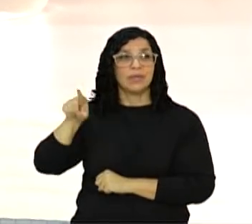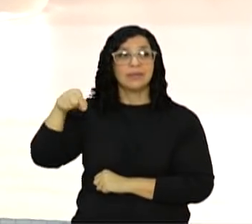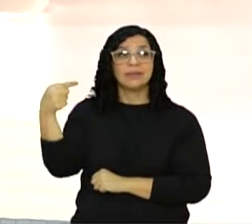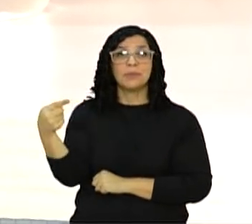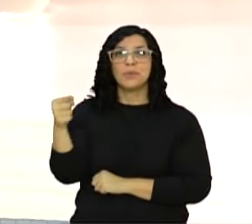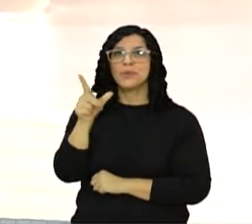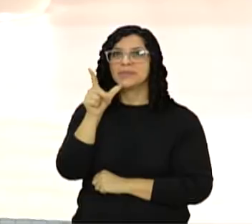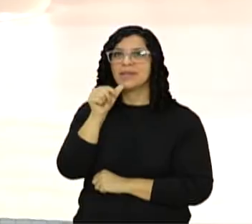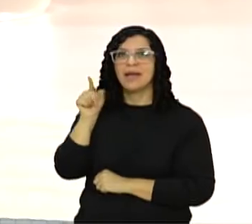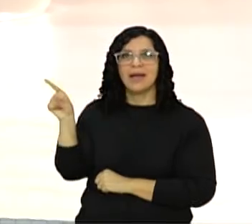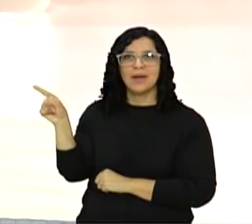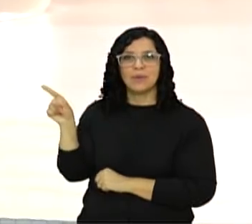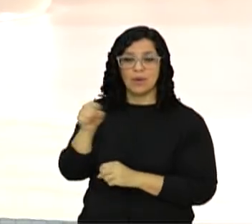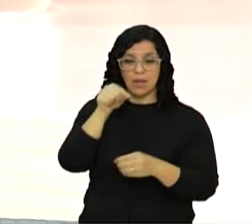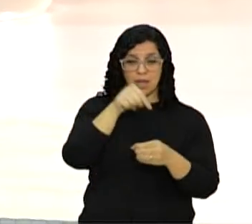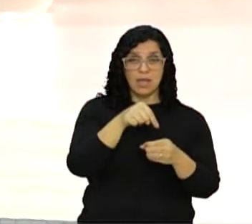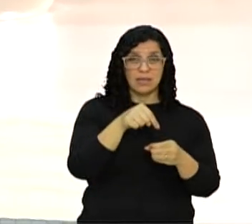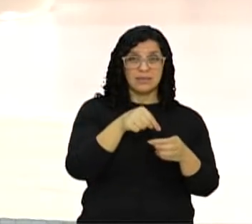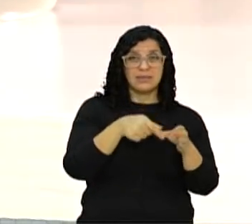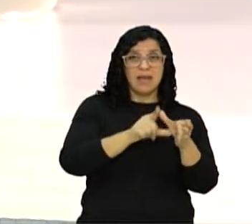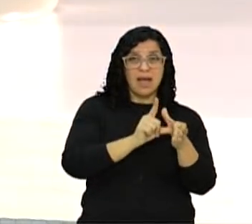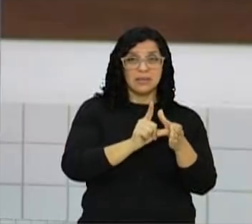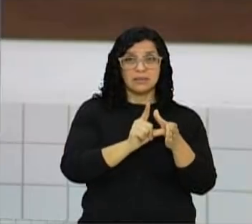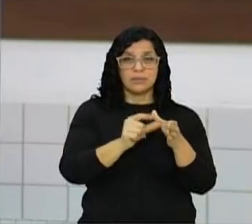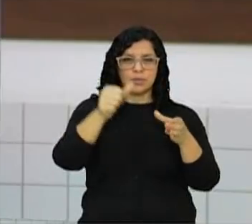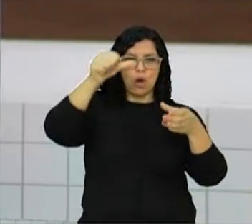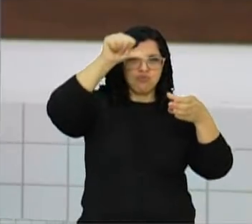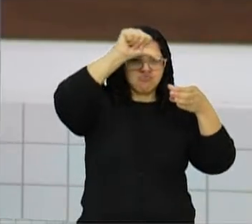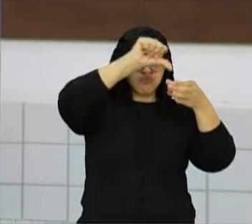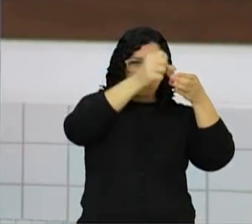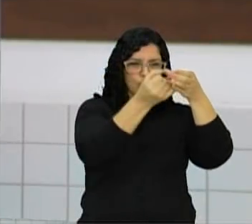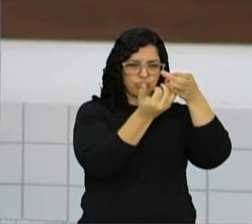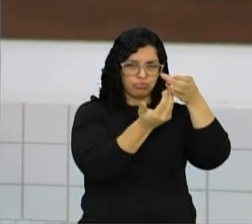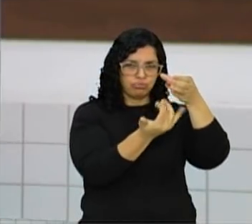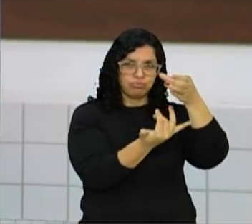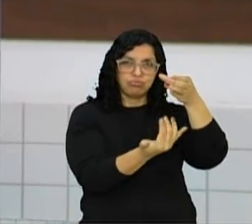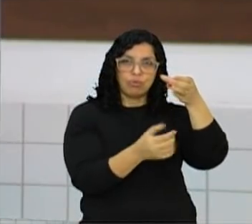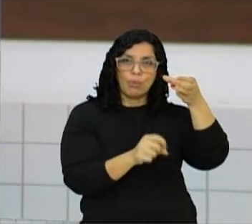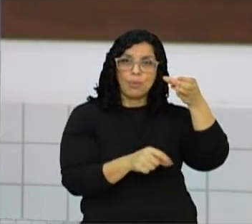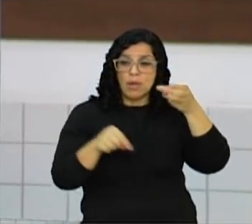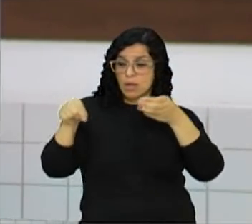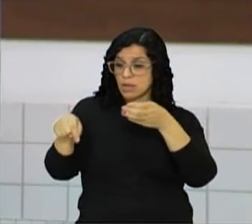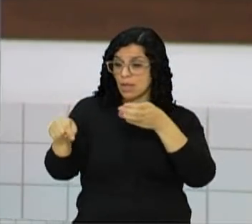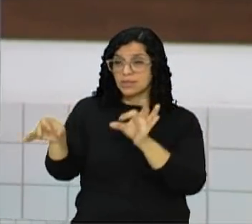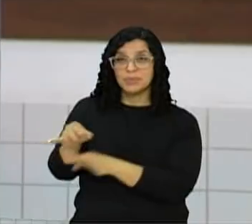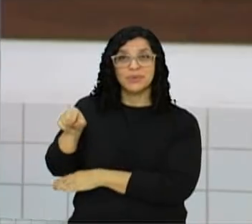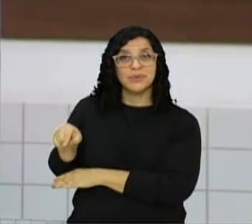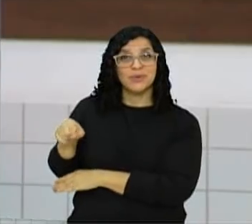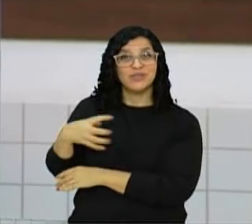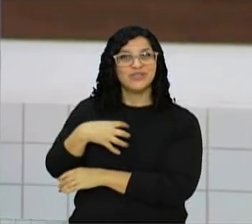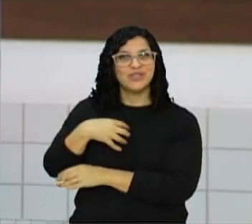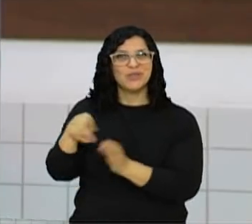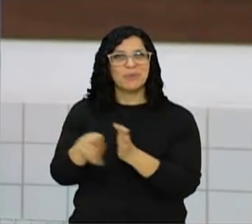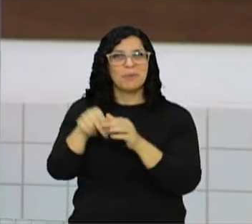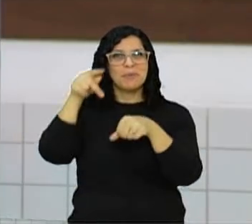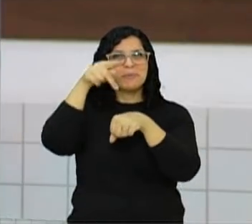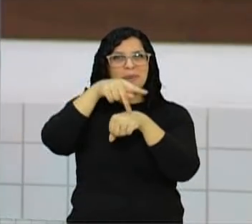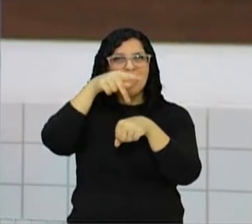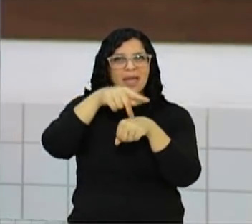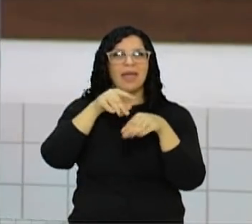Olha a diferença de coloração. Então, olha como essas estruturas